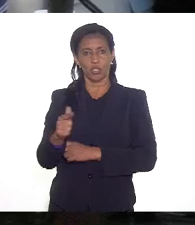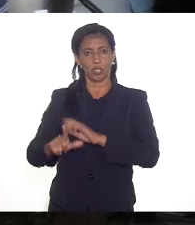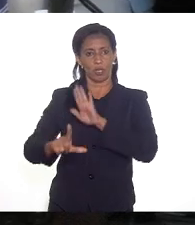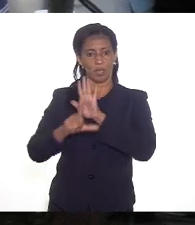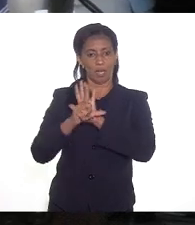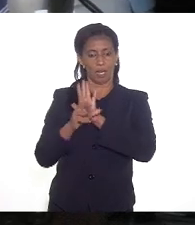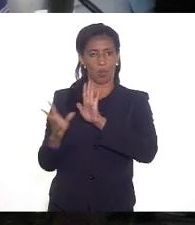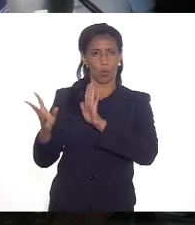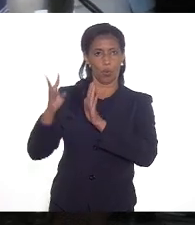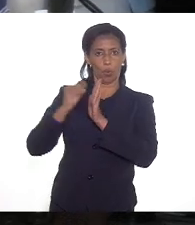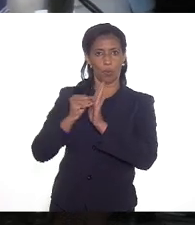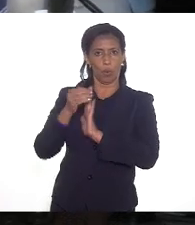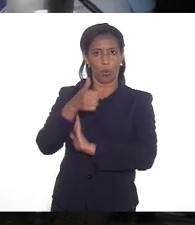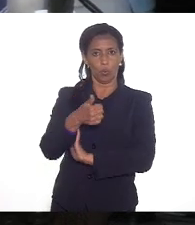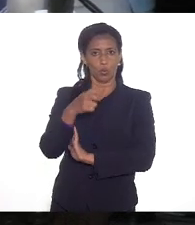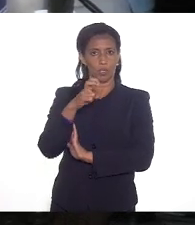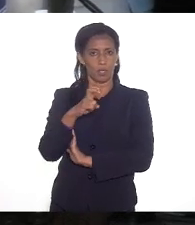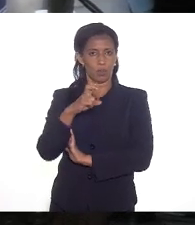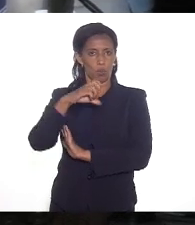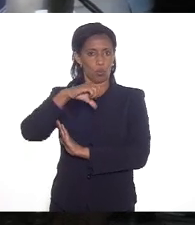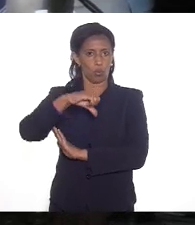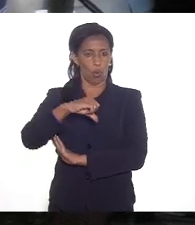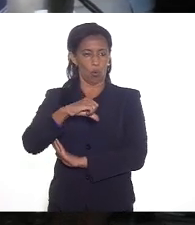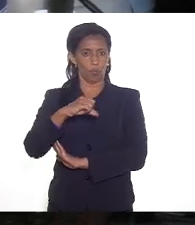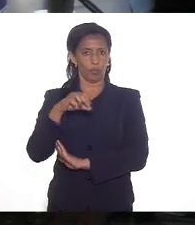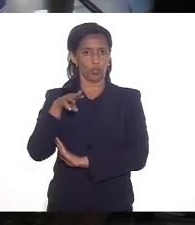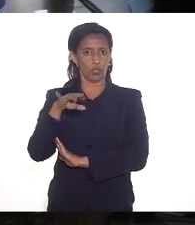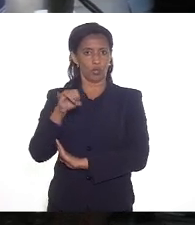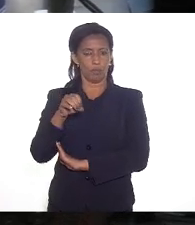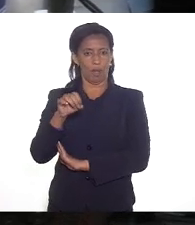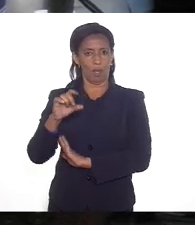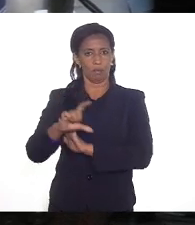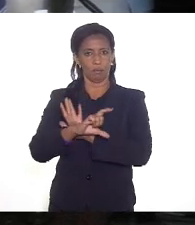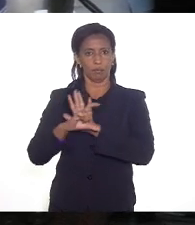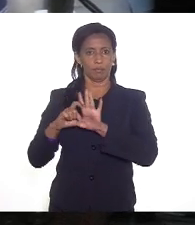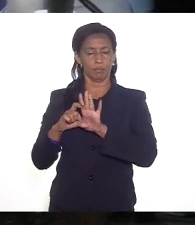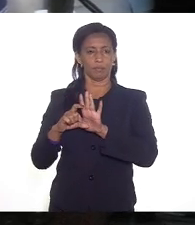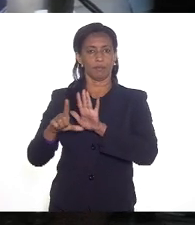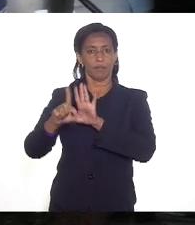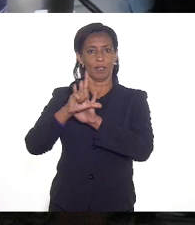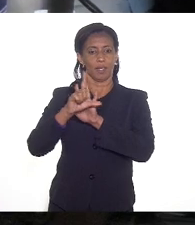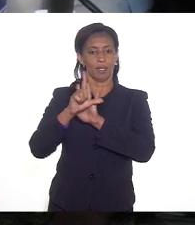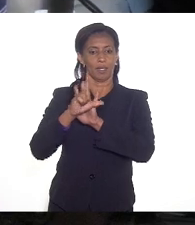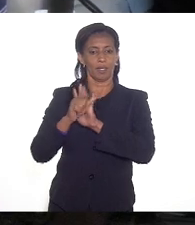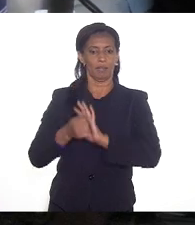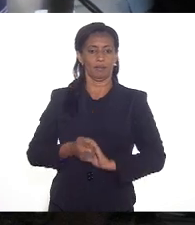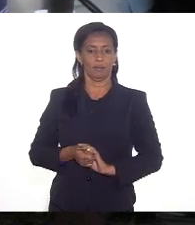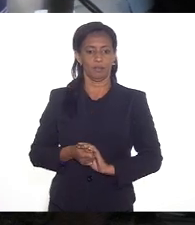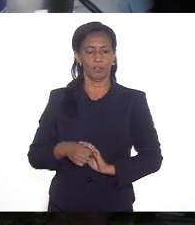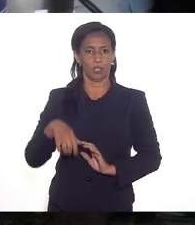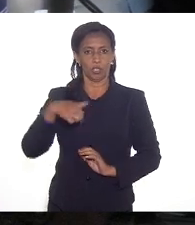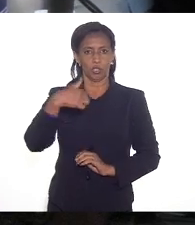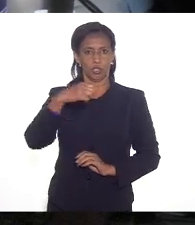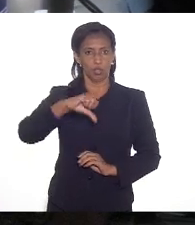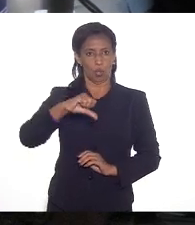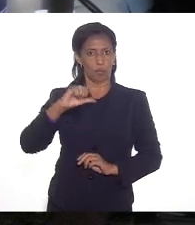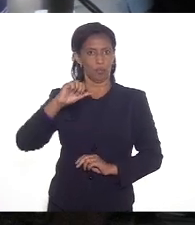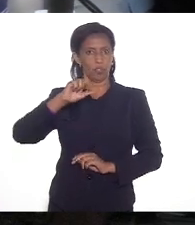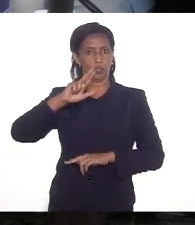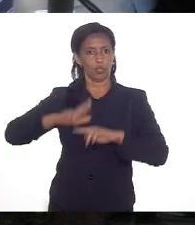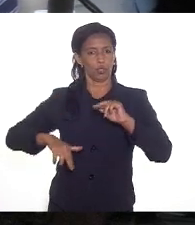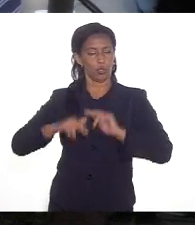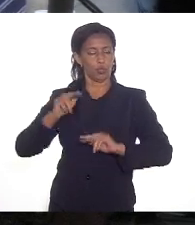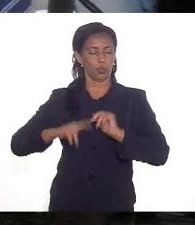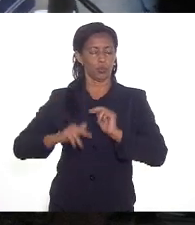Federal nº 159 19 de maio 17 o artigo 3º da Lei Estadual 7729 de Nove de Julho 17